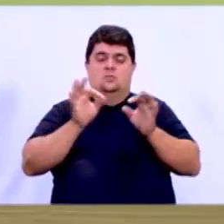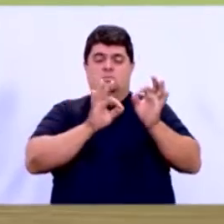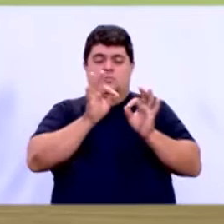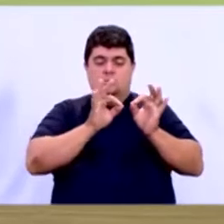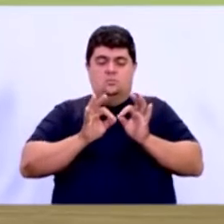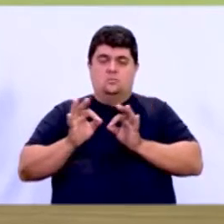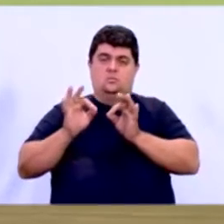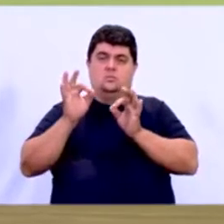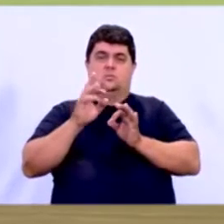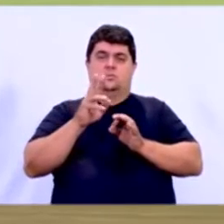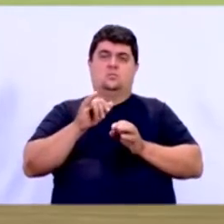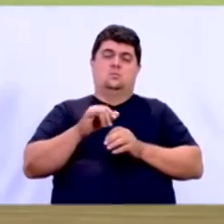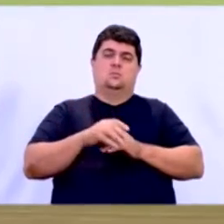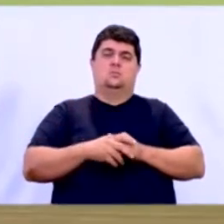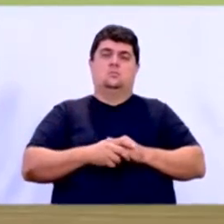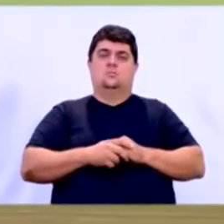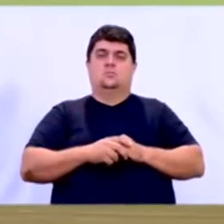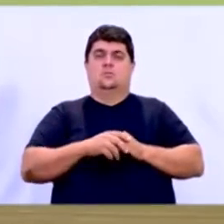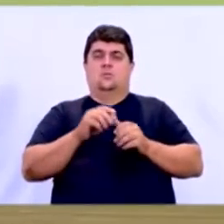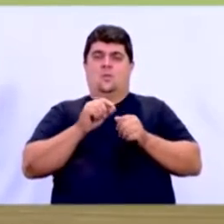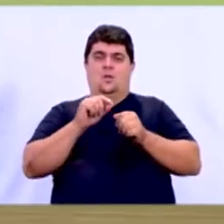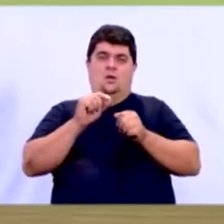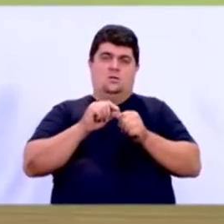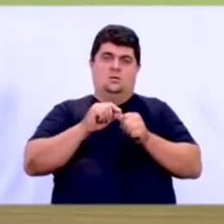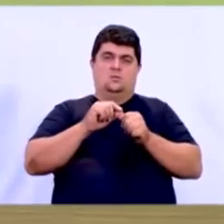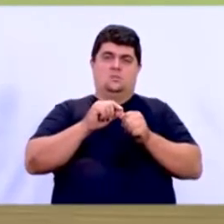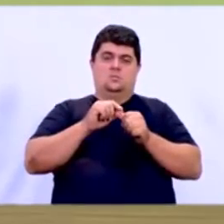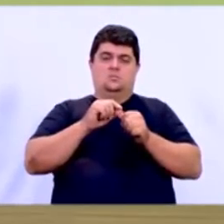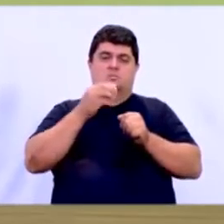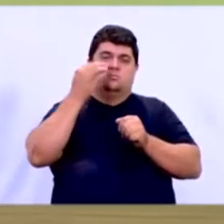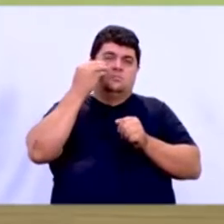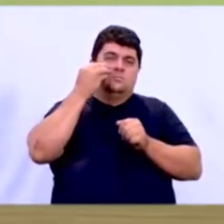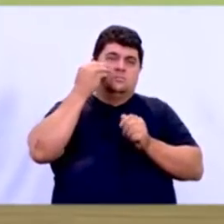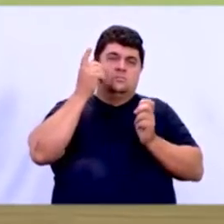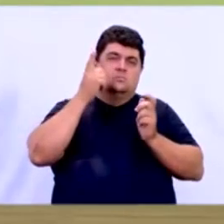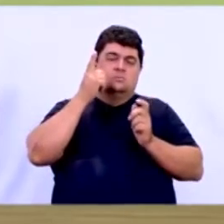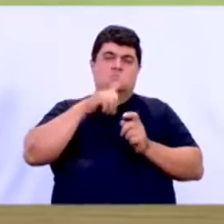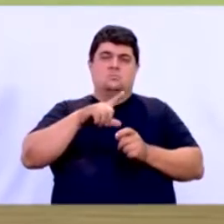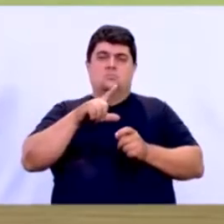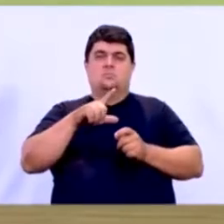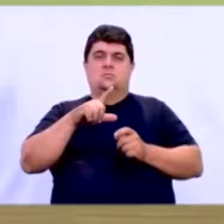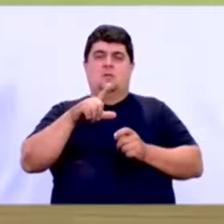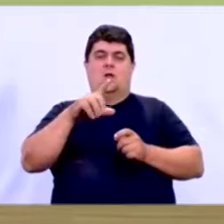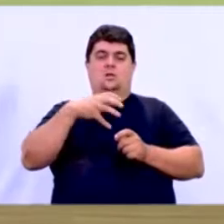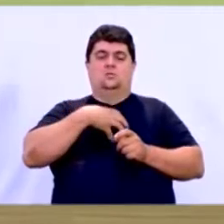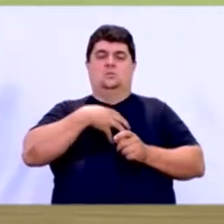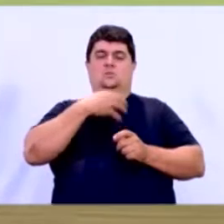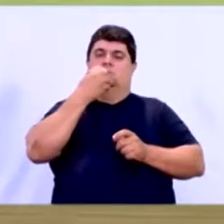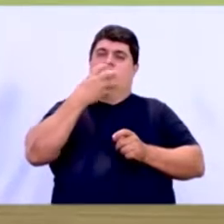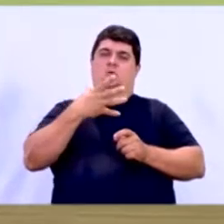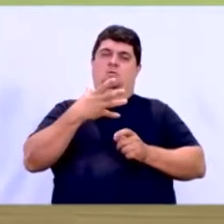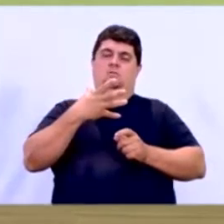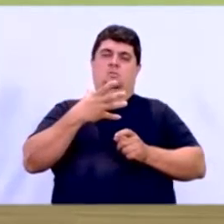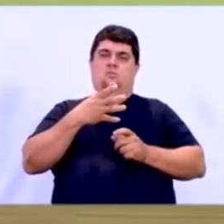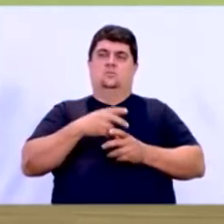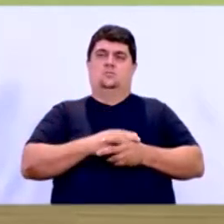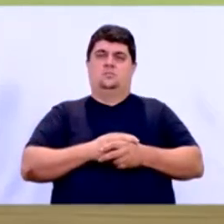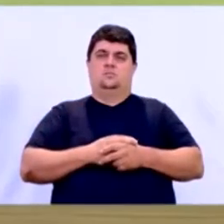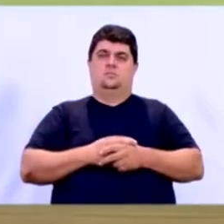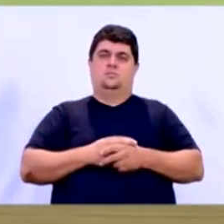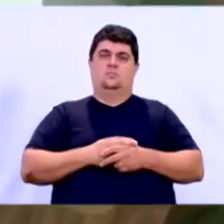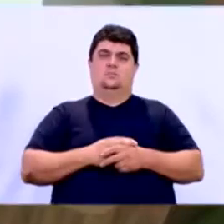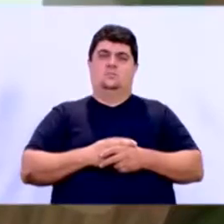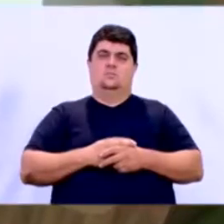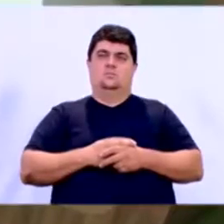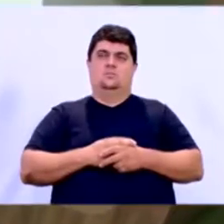conseguir direcionar o seu produto, o seu serviço, para que esse consumidor se sinta satisfeito com ele e volte, ou seja, cliente sempre, né? É isso